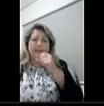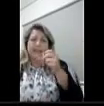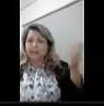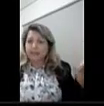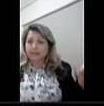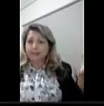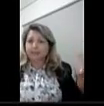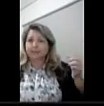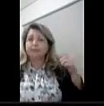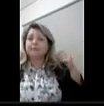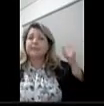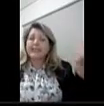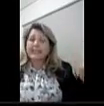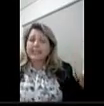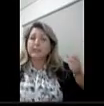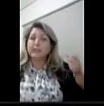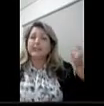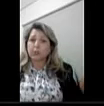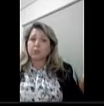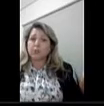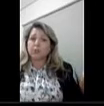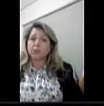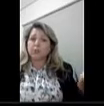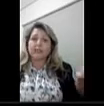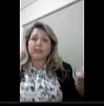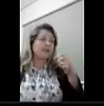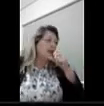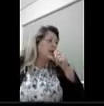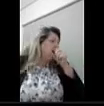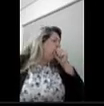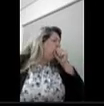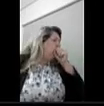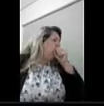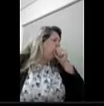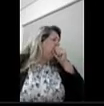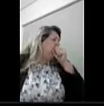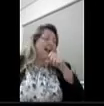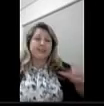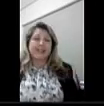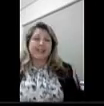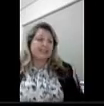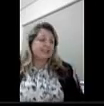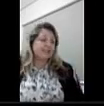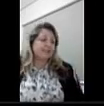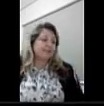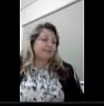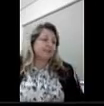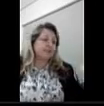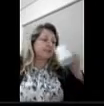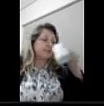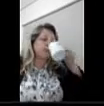visivelmente ver e anotar todos os dias. Às vezes,